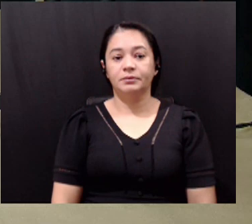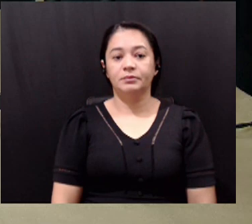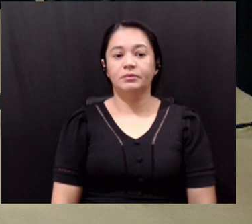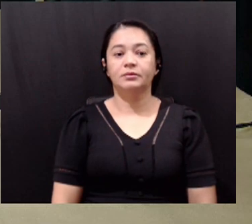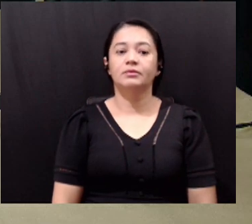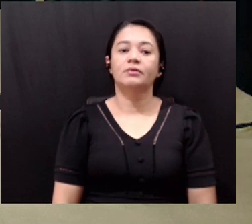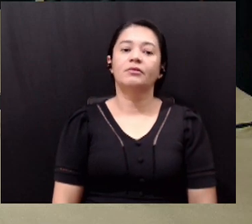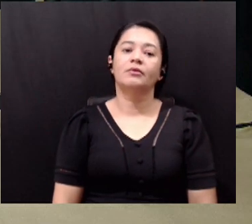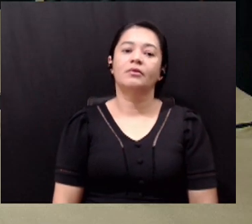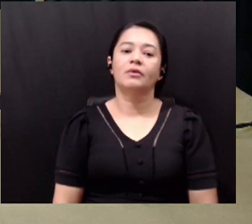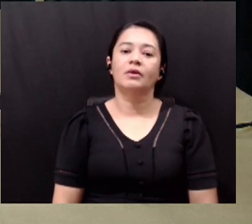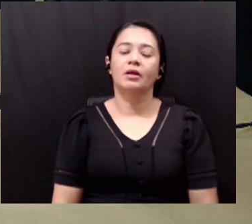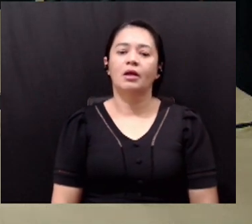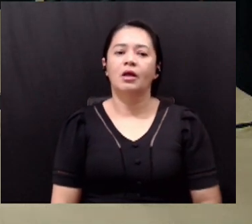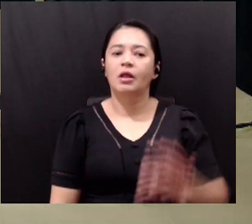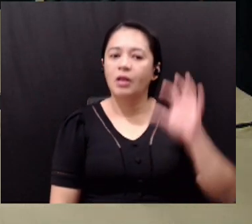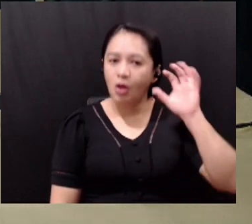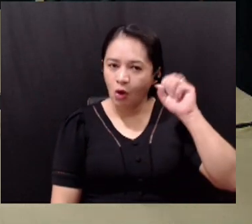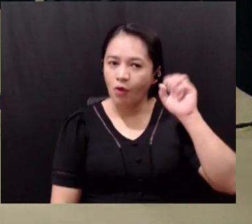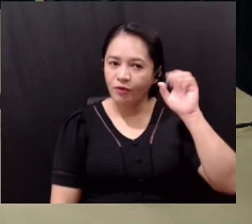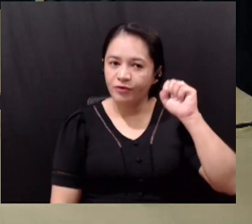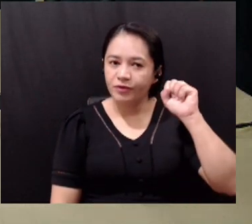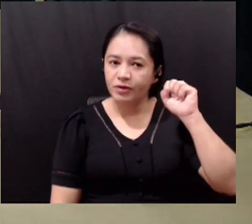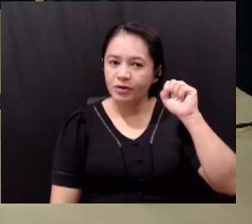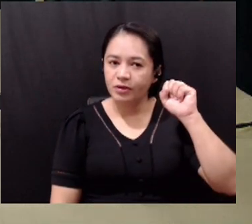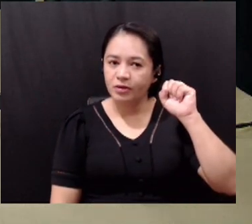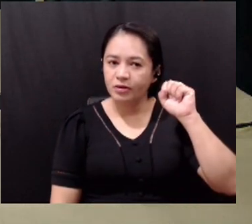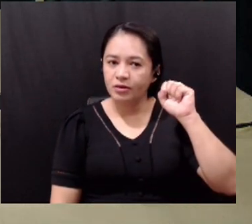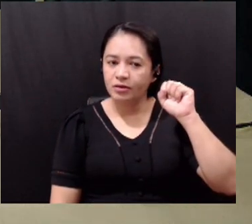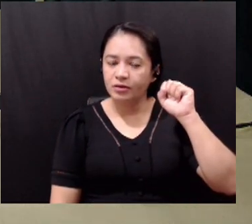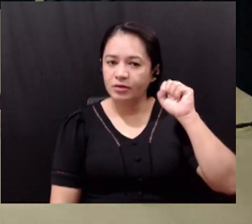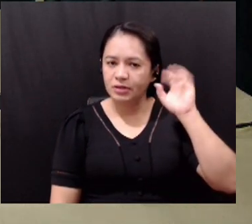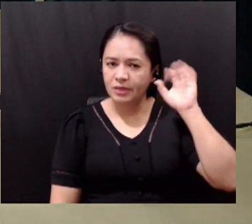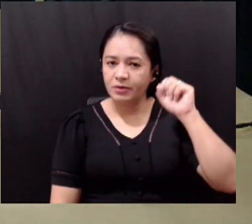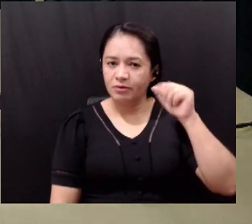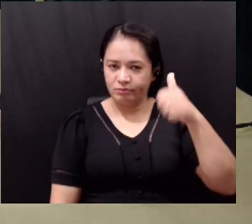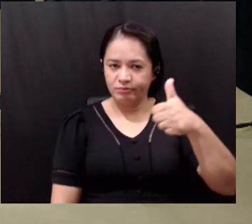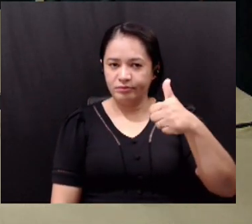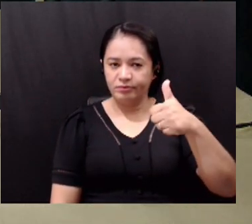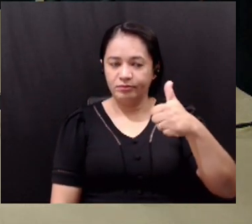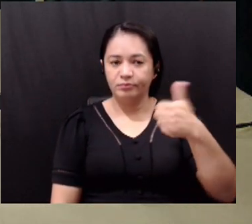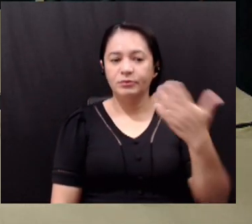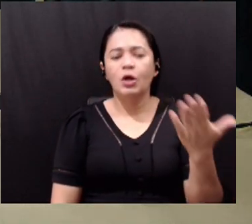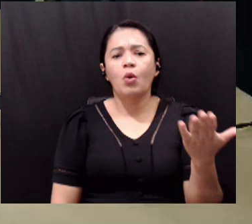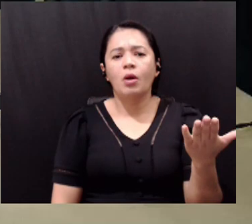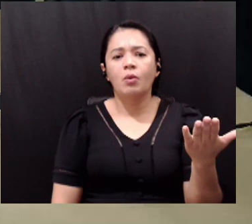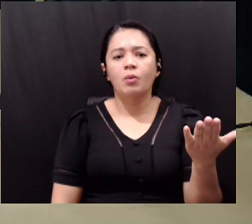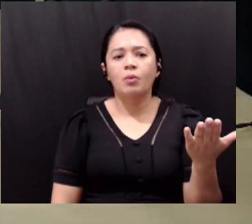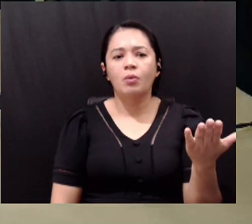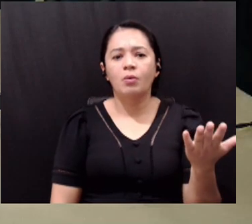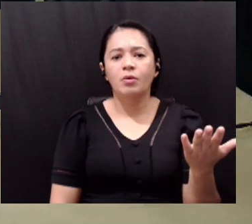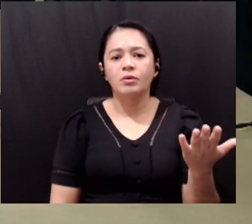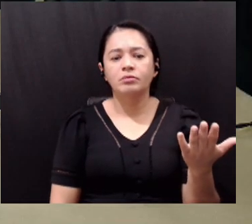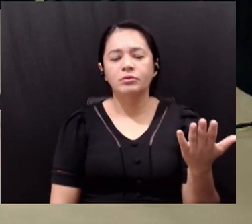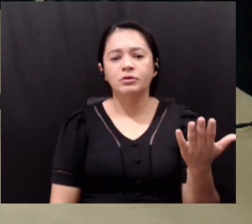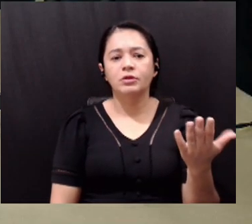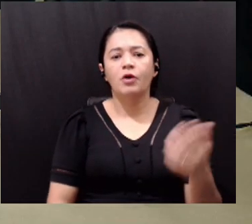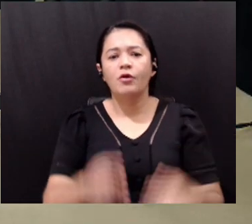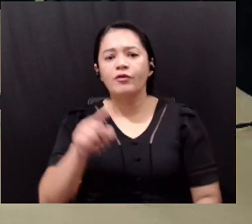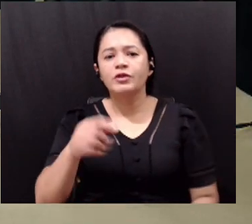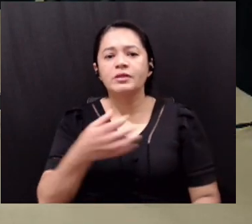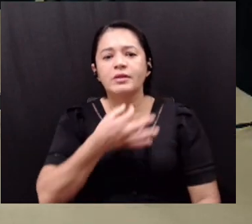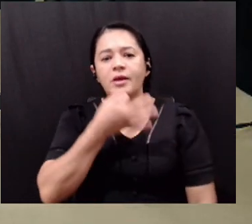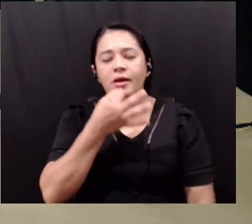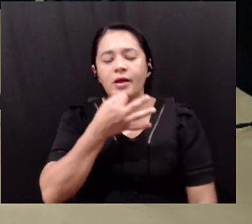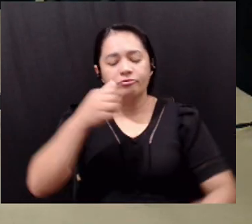Damares, me ouve? Você me ouve? Ouve, né? Então, qual que é a avaliação que você faz referente a